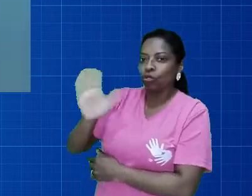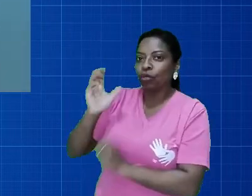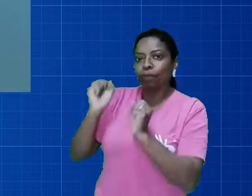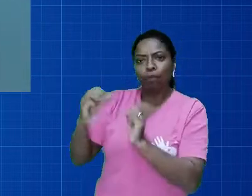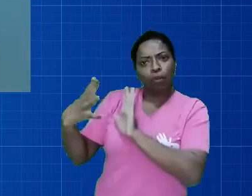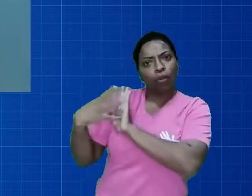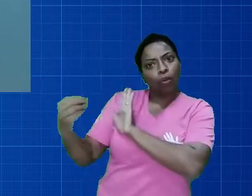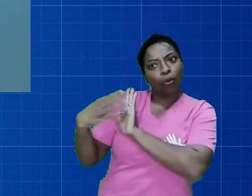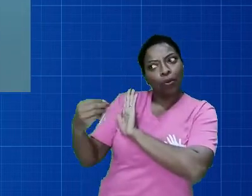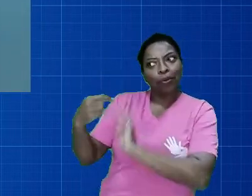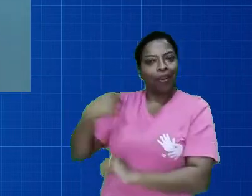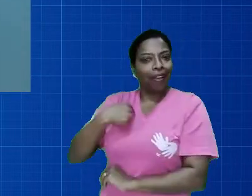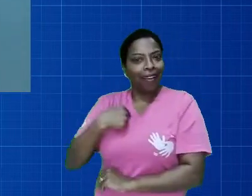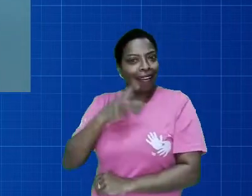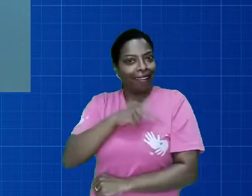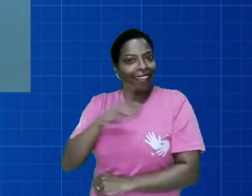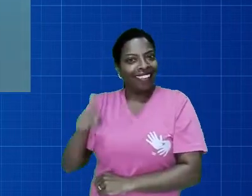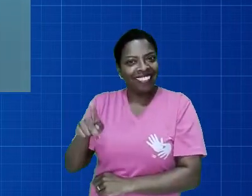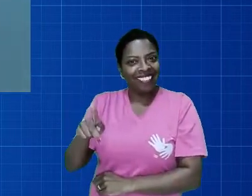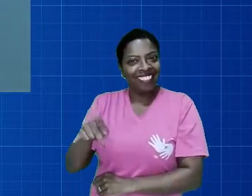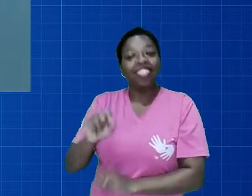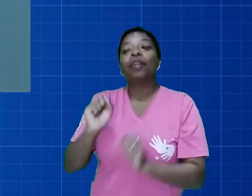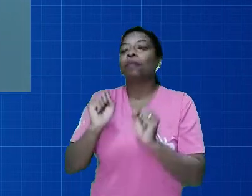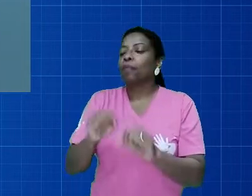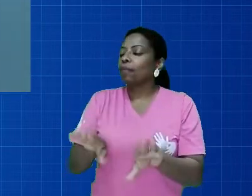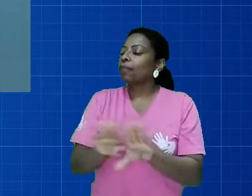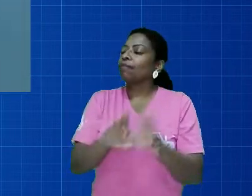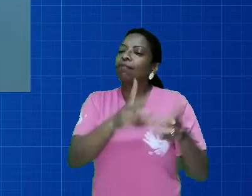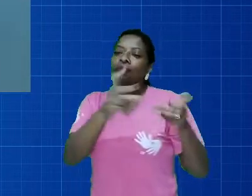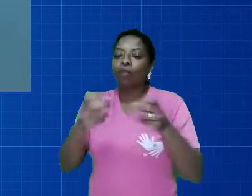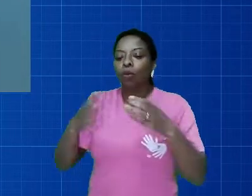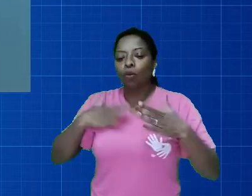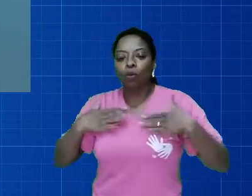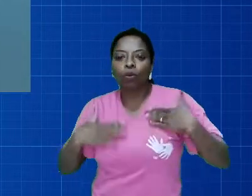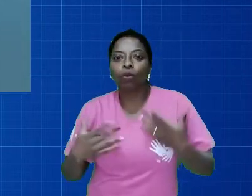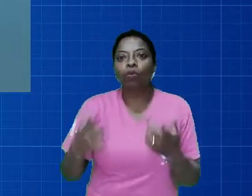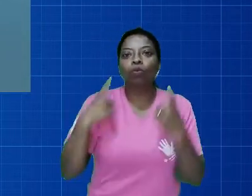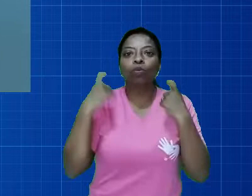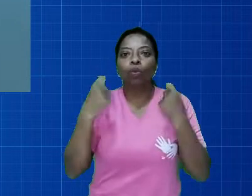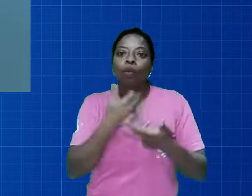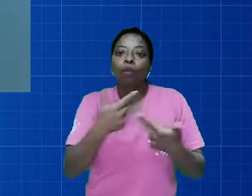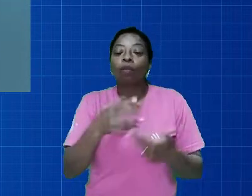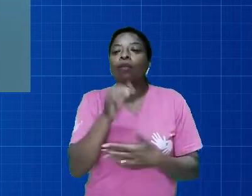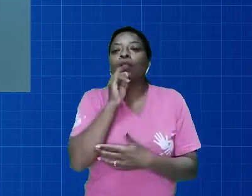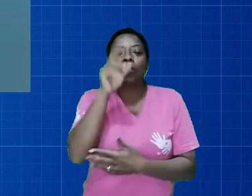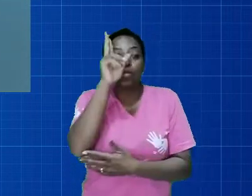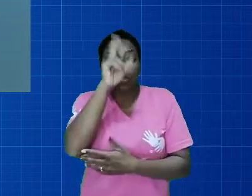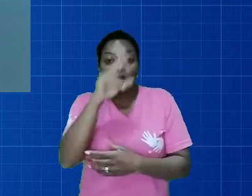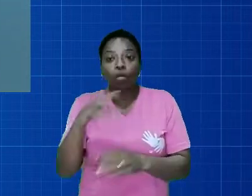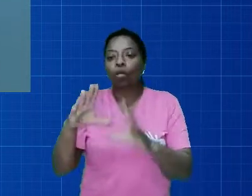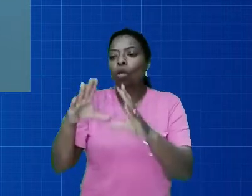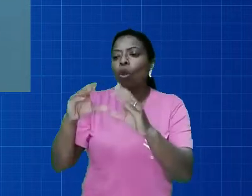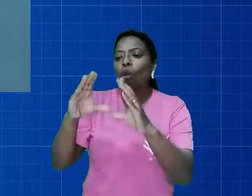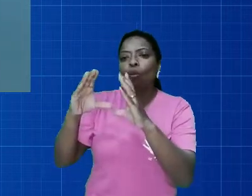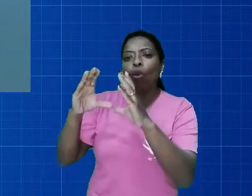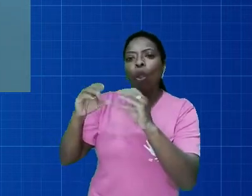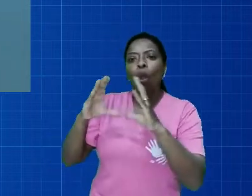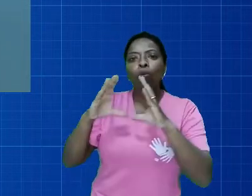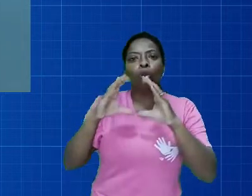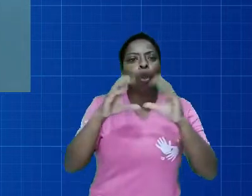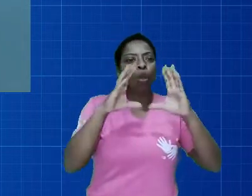professora. Ou você pode explorar vários sons corporais com os bebês também, né? Uma história tipo, ai, deixei uma bolinha de sabão que